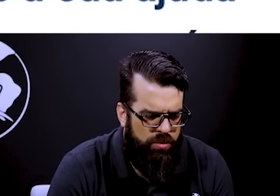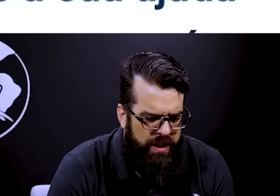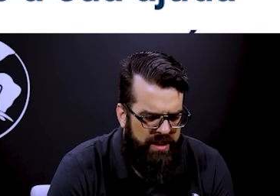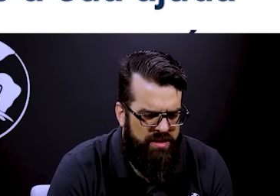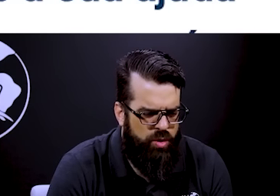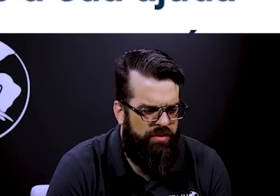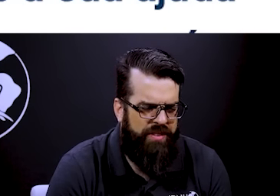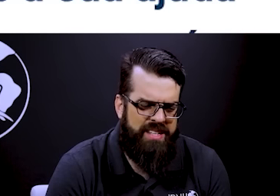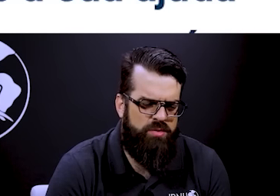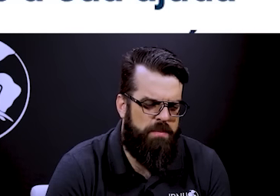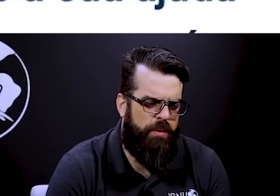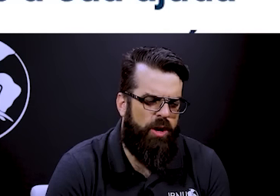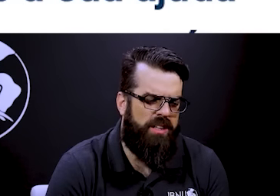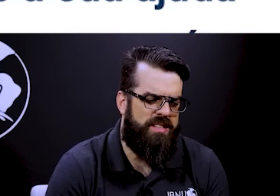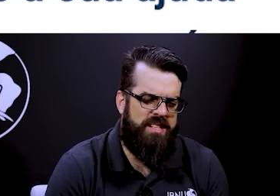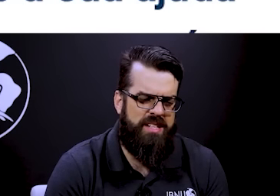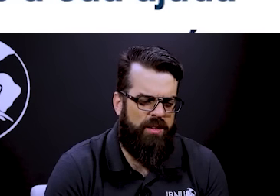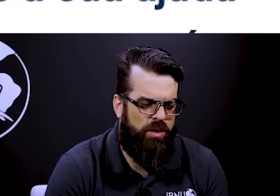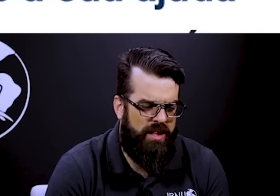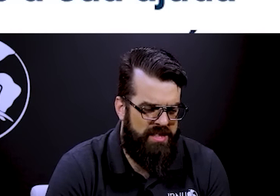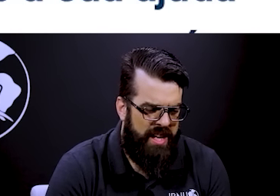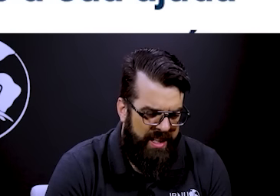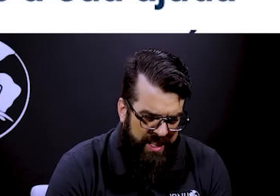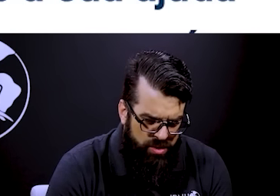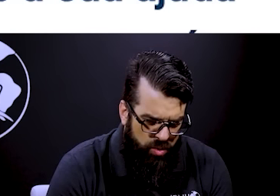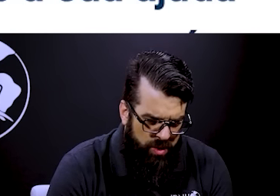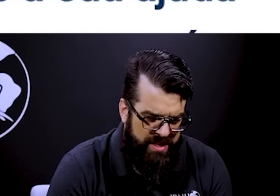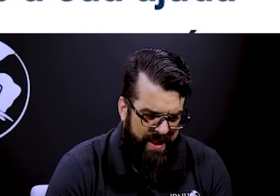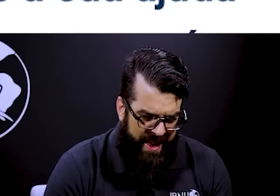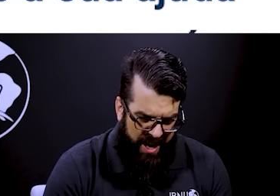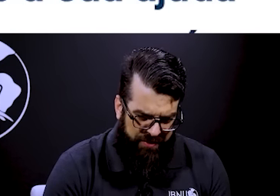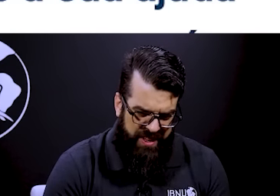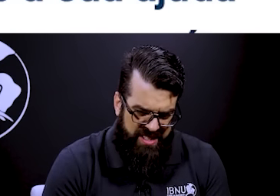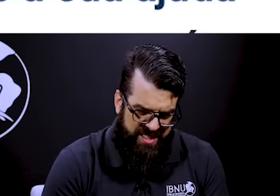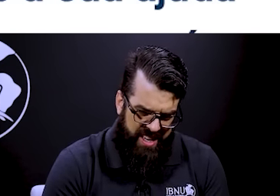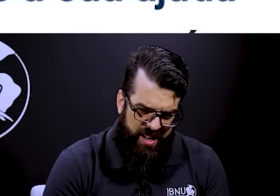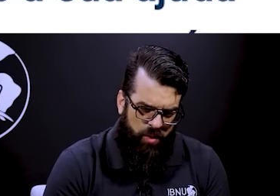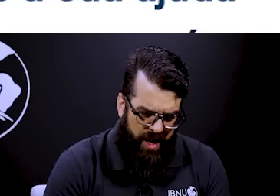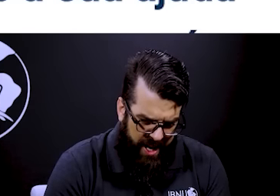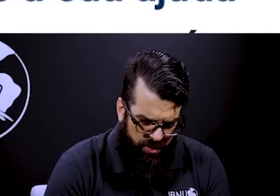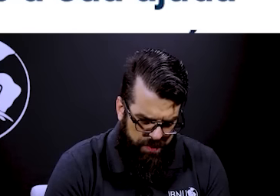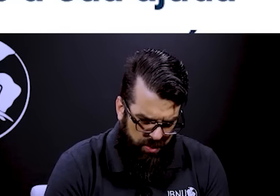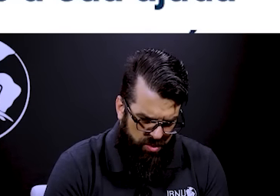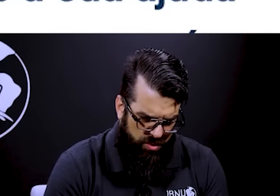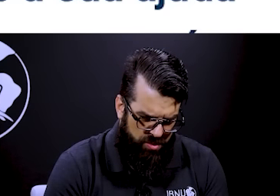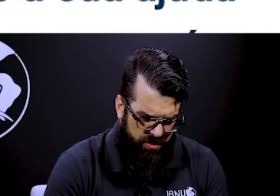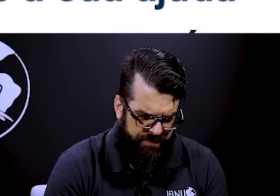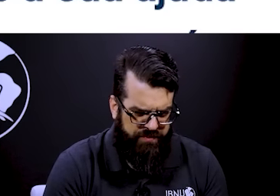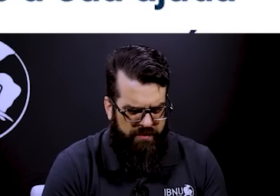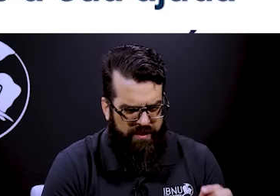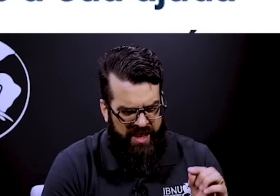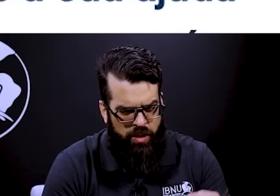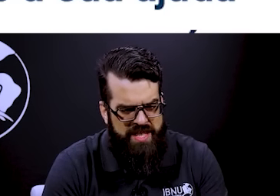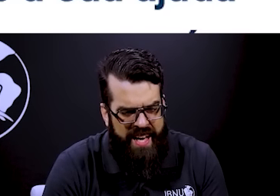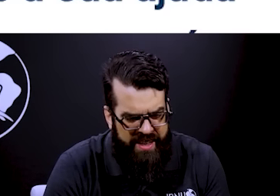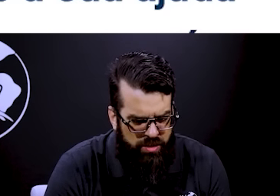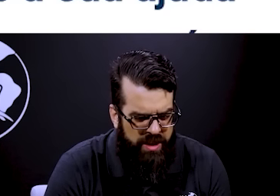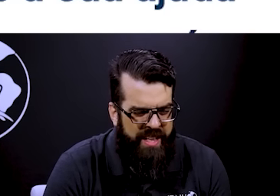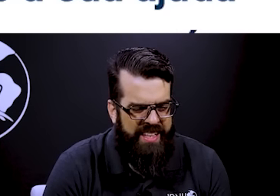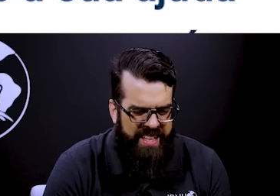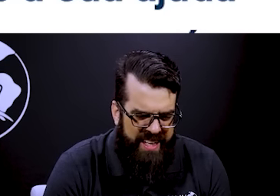com trombetas, como fazem os hipócritas nas sinagogas e nas ruas, a fim de serem honrados pelos outros. Eu